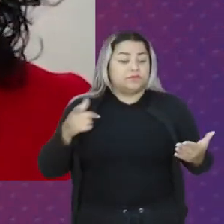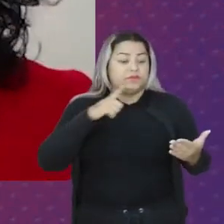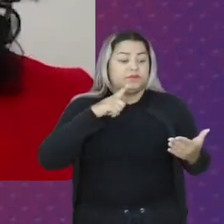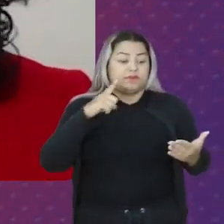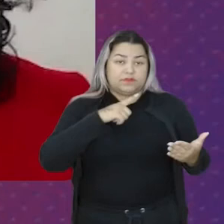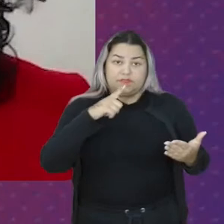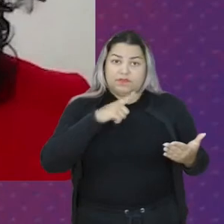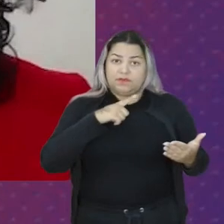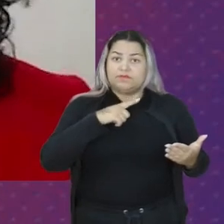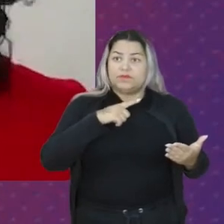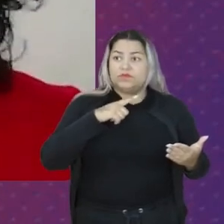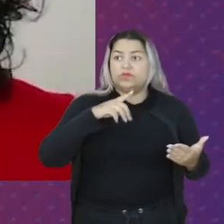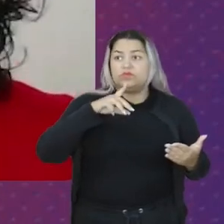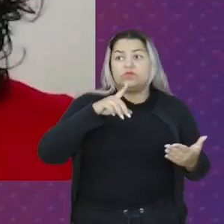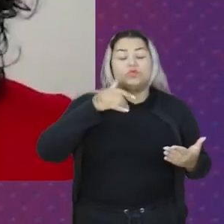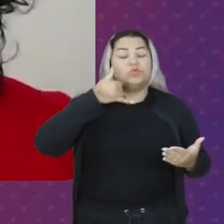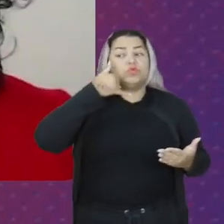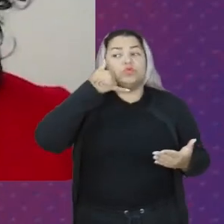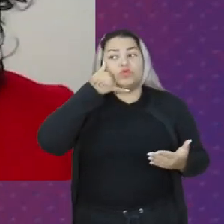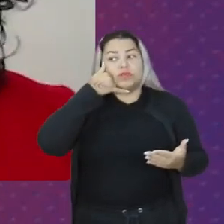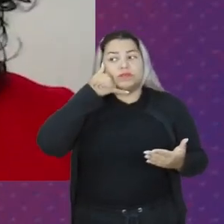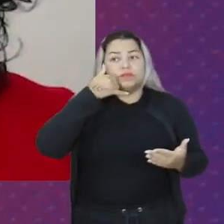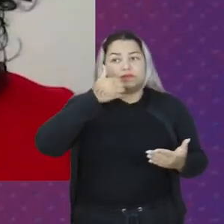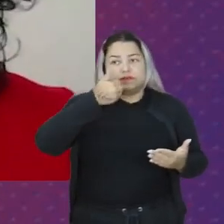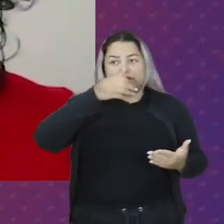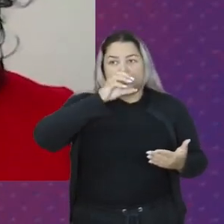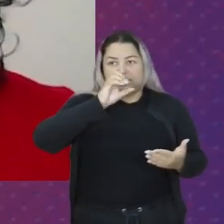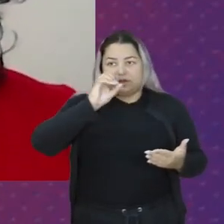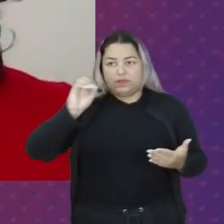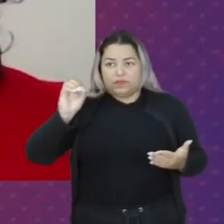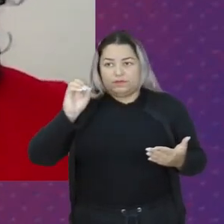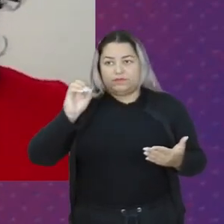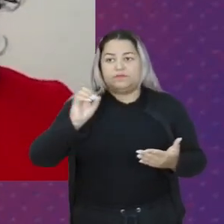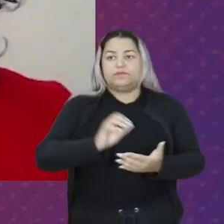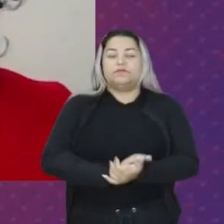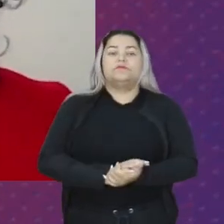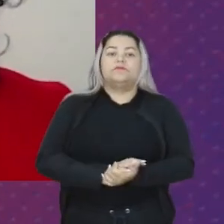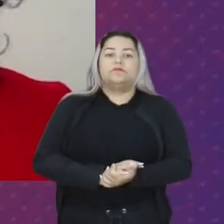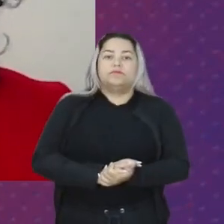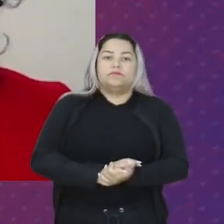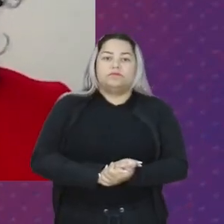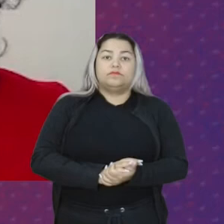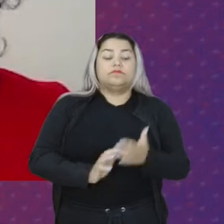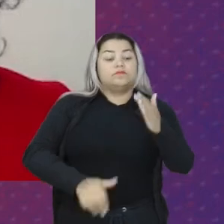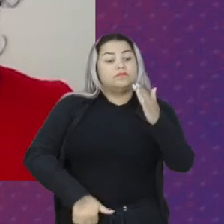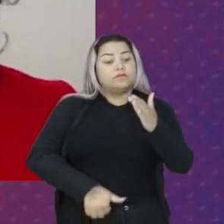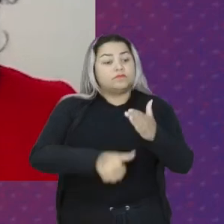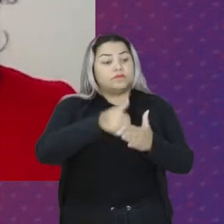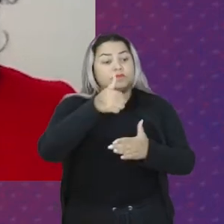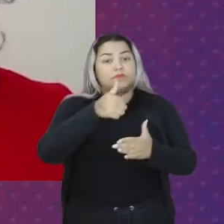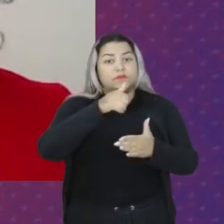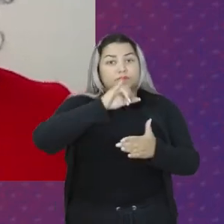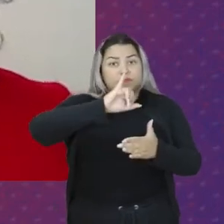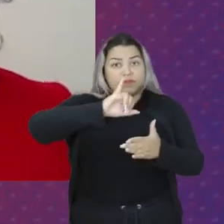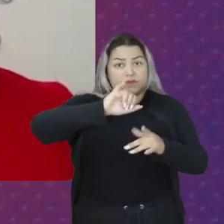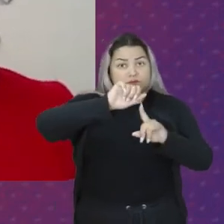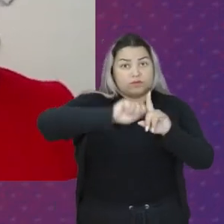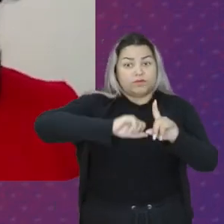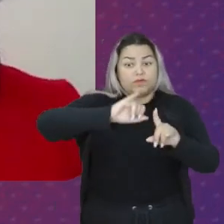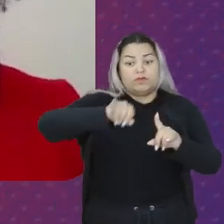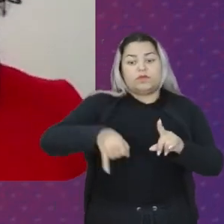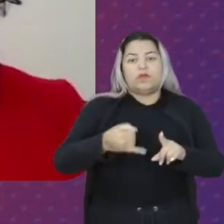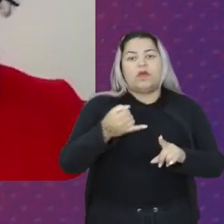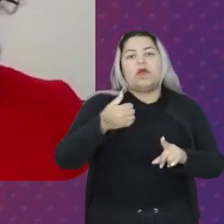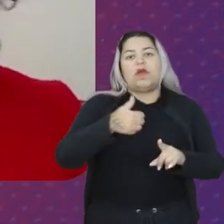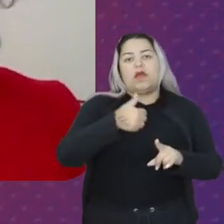aqui, do Disque 100, por exemplo, de 1º de janeiro a